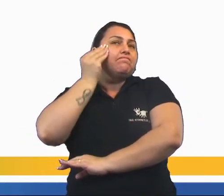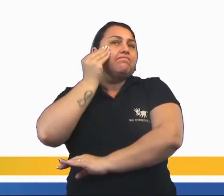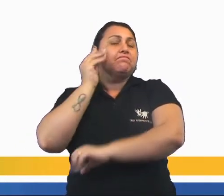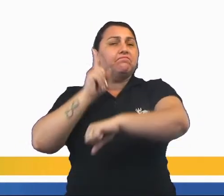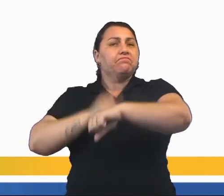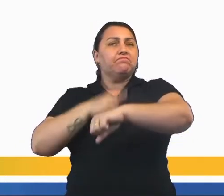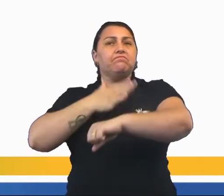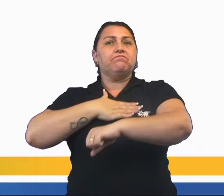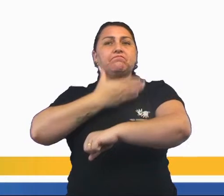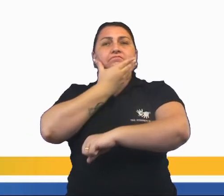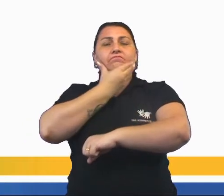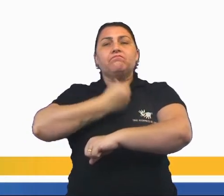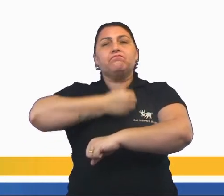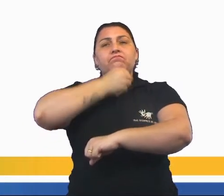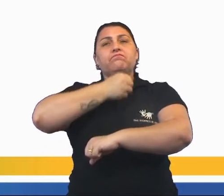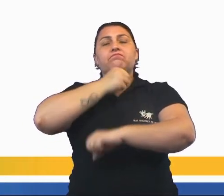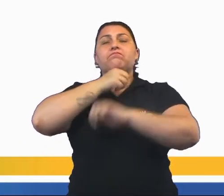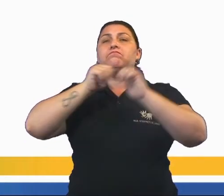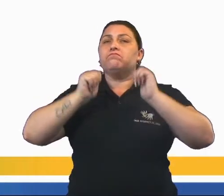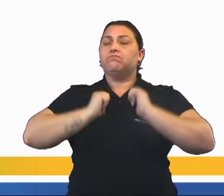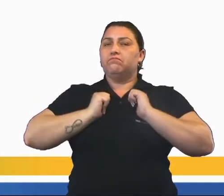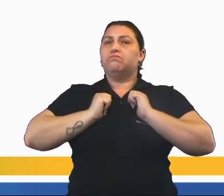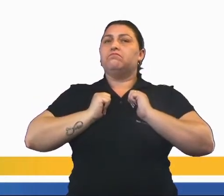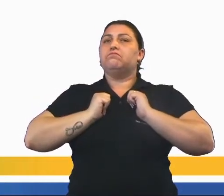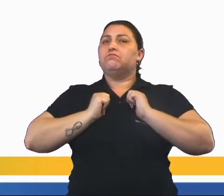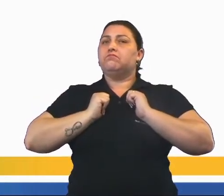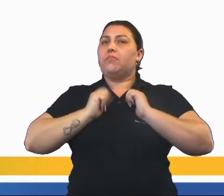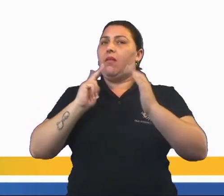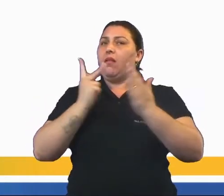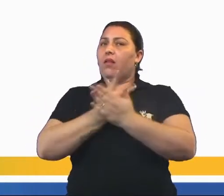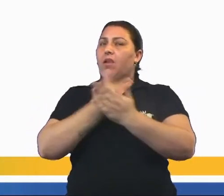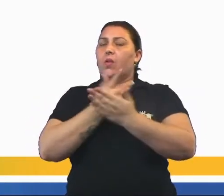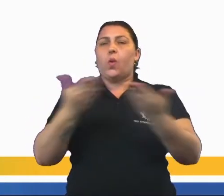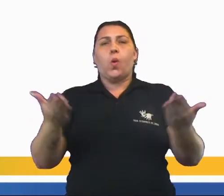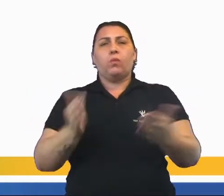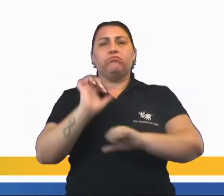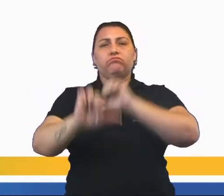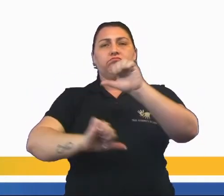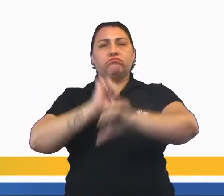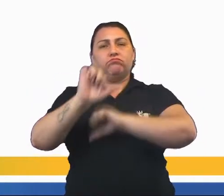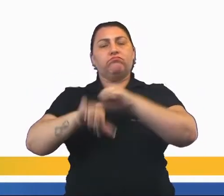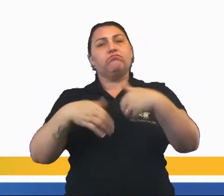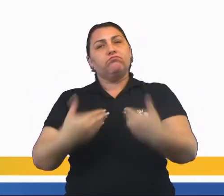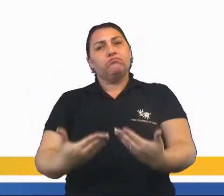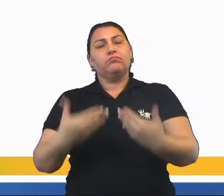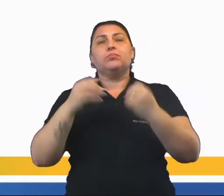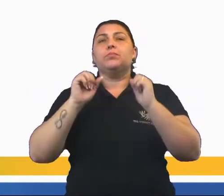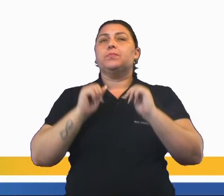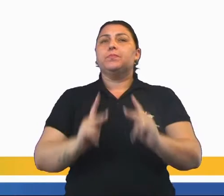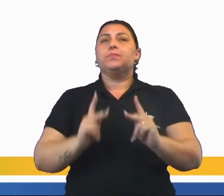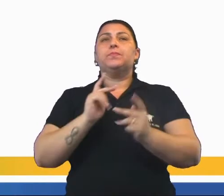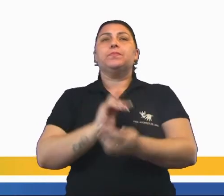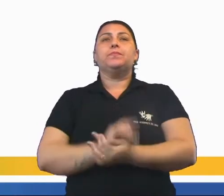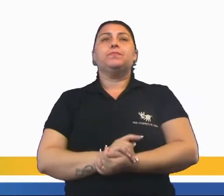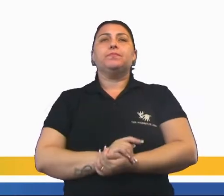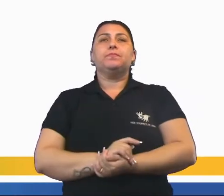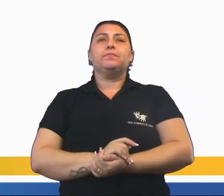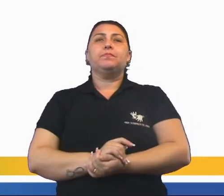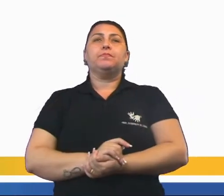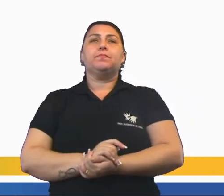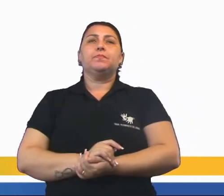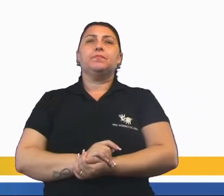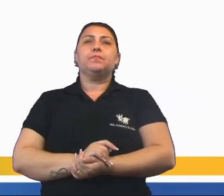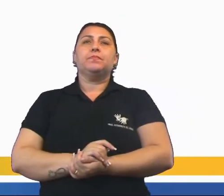tempo do meu avô, algum comportamento era tido como escandaloso. Hoje mudou o princípio ético, ok? E